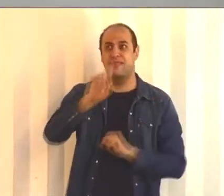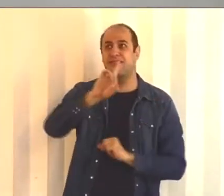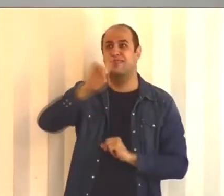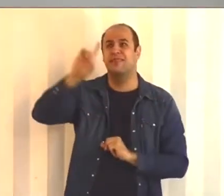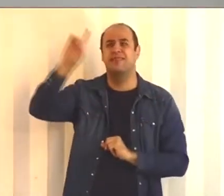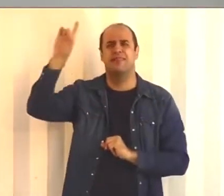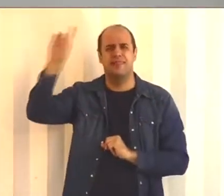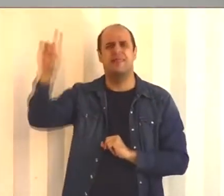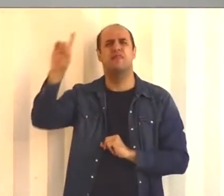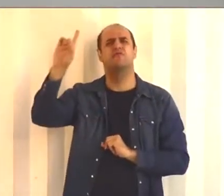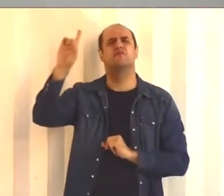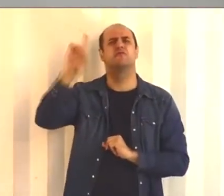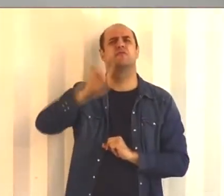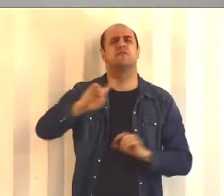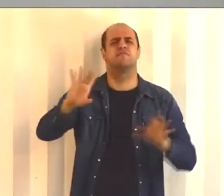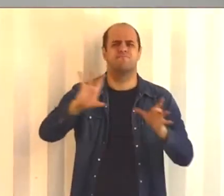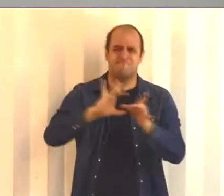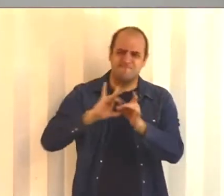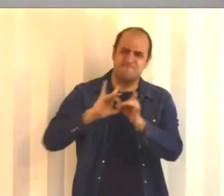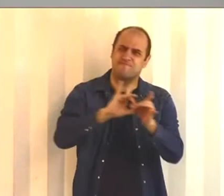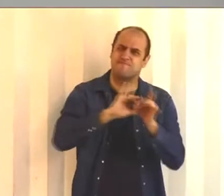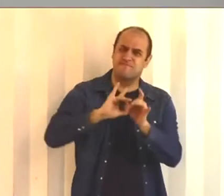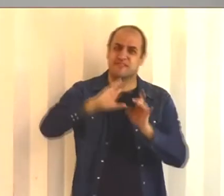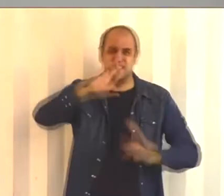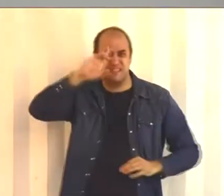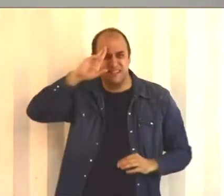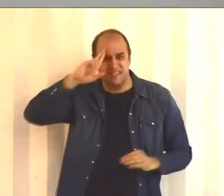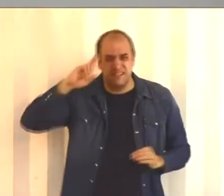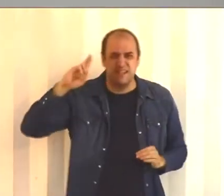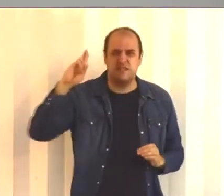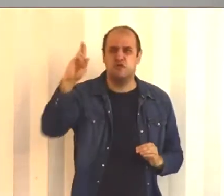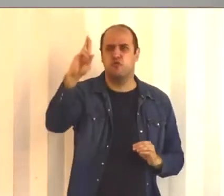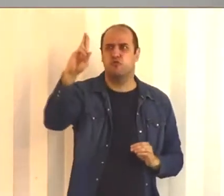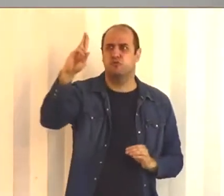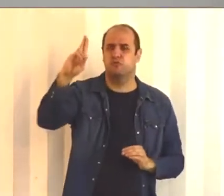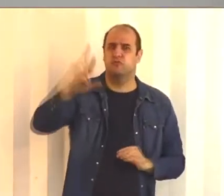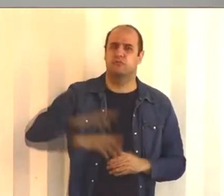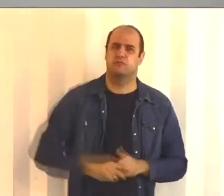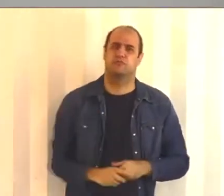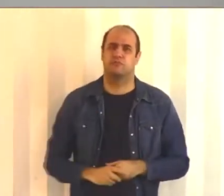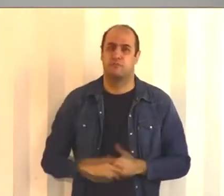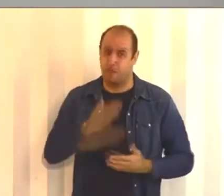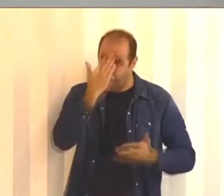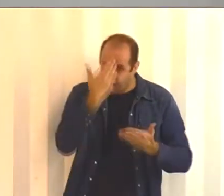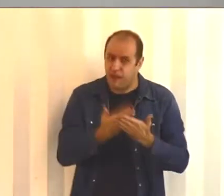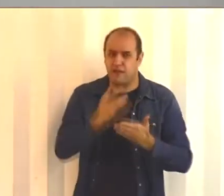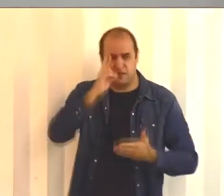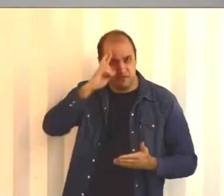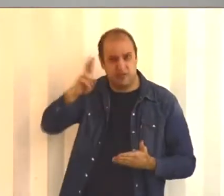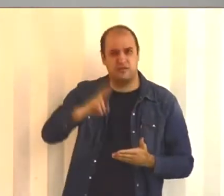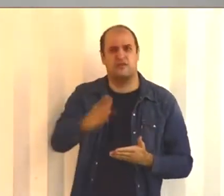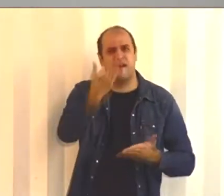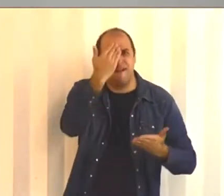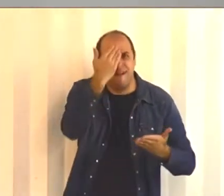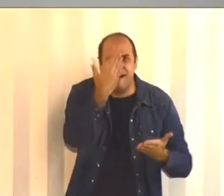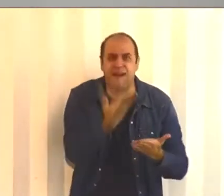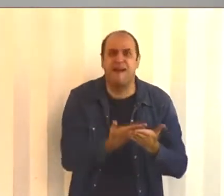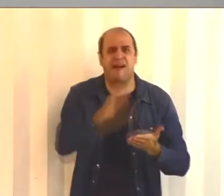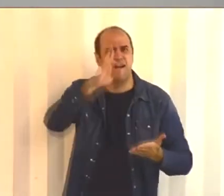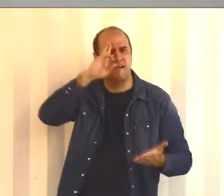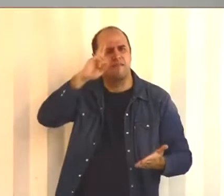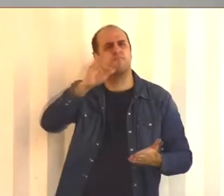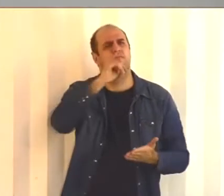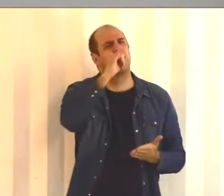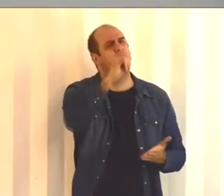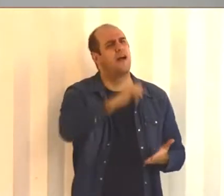pacto, quer dizer Yahvé, quer dizer o Senhor. Creia no que o Senhor fala, acredite no que o Senhor